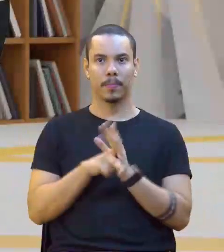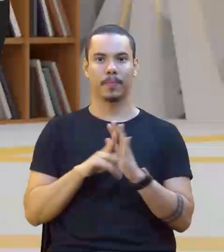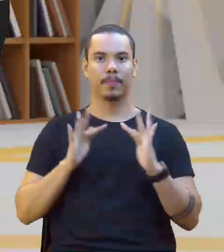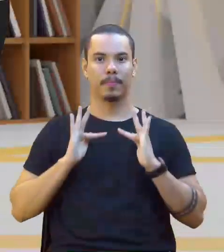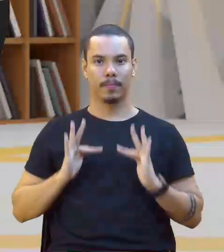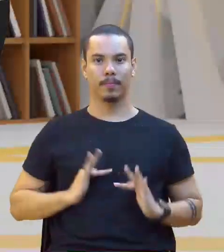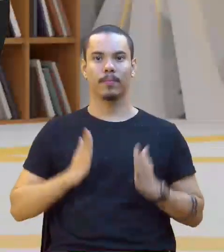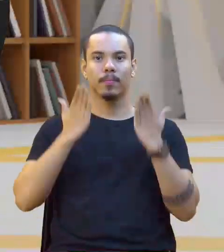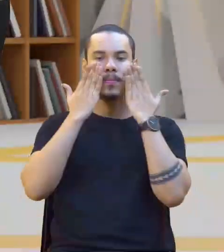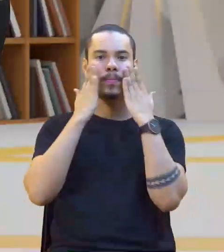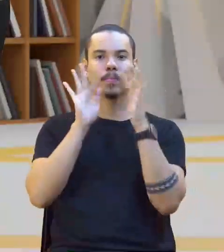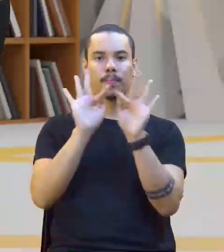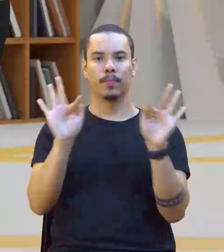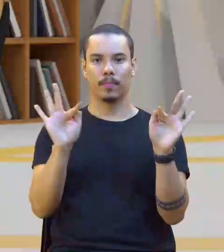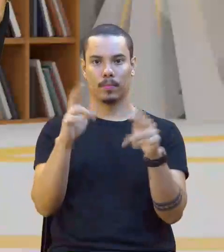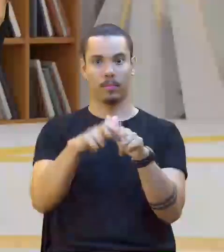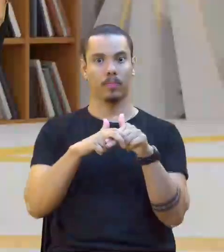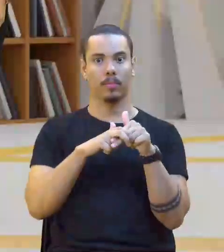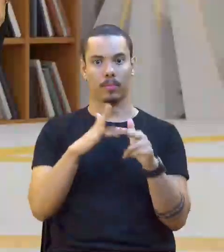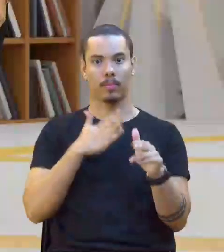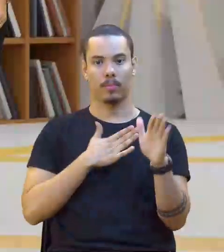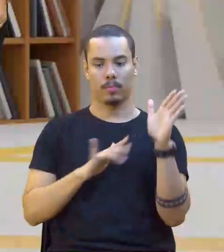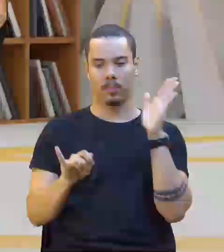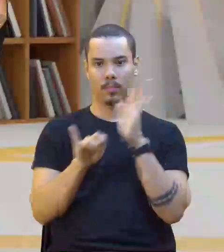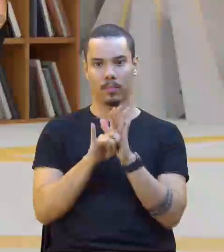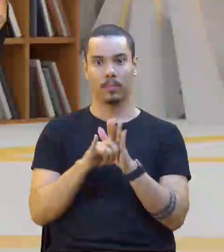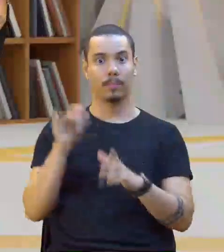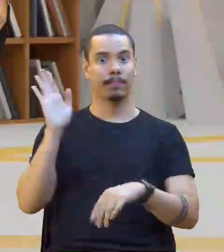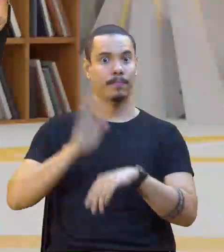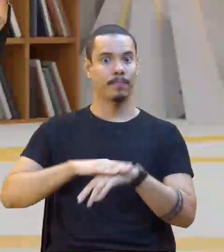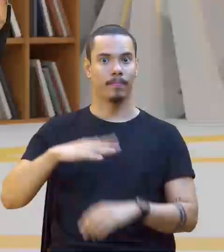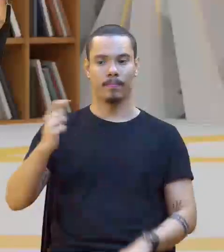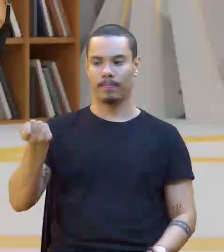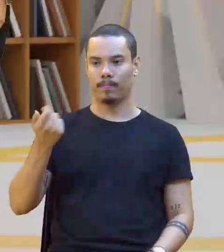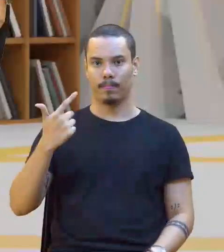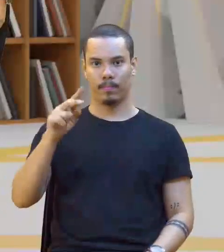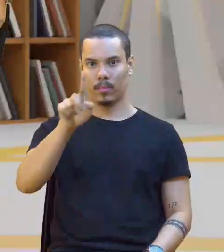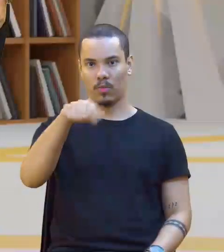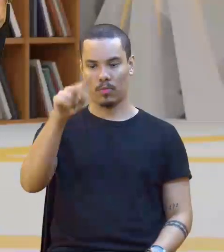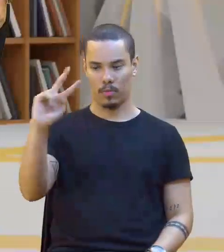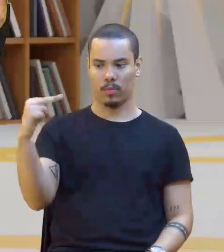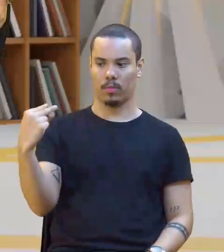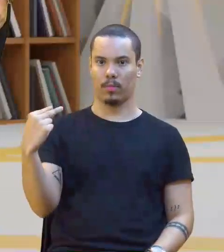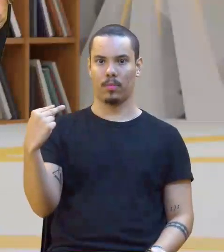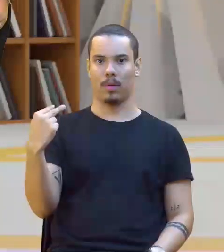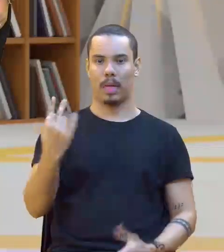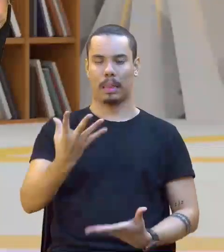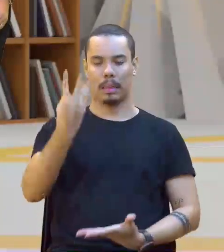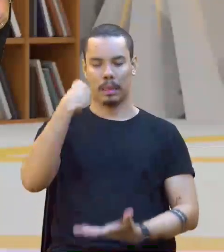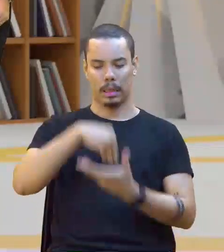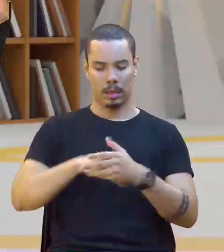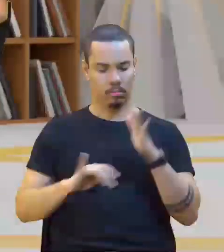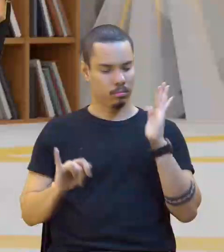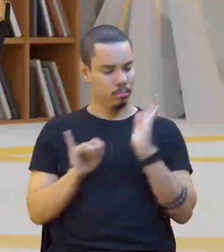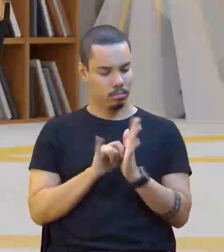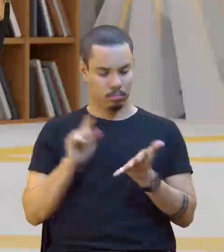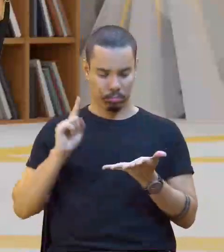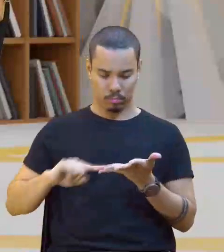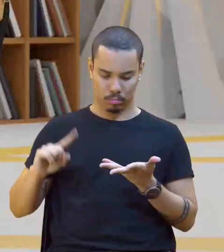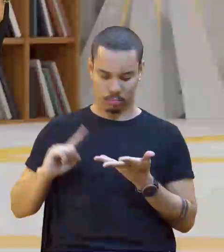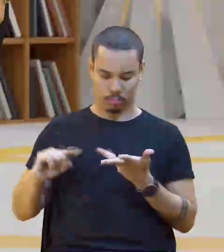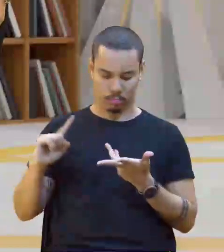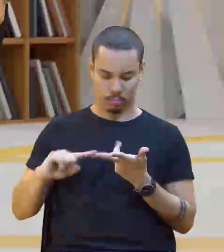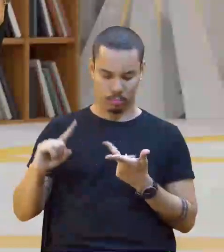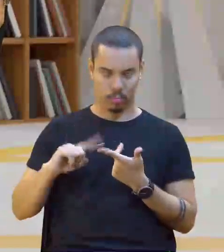fenótipo, tá? Então a identidade ela tá para além de você, da sua aparência.